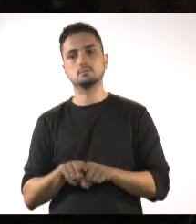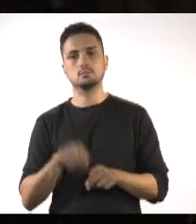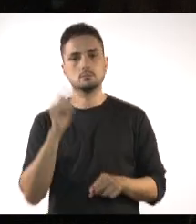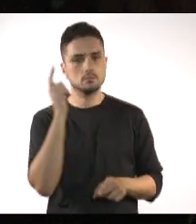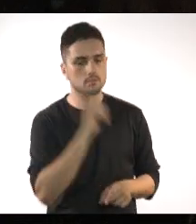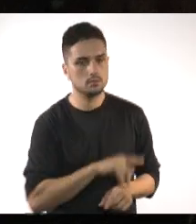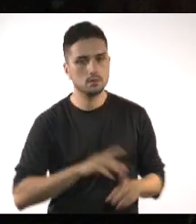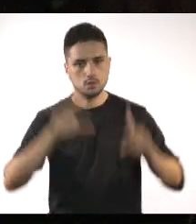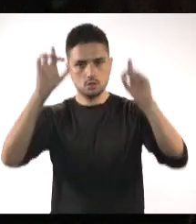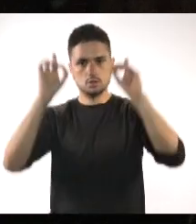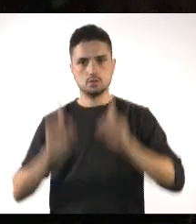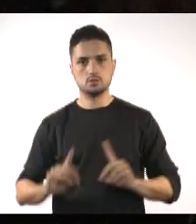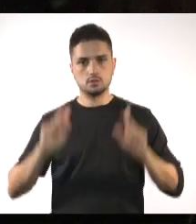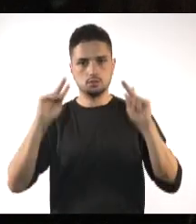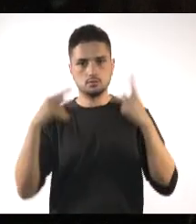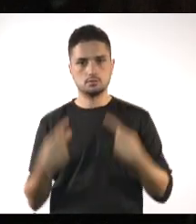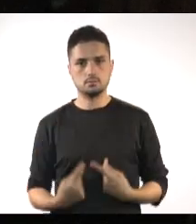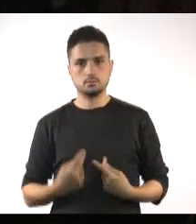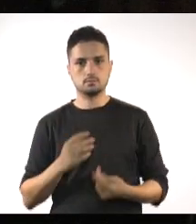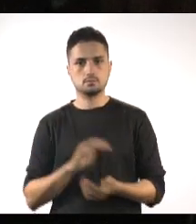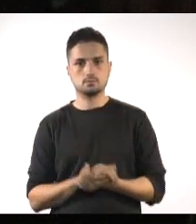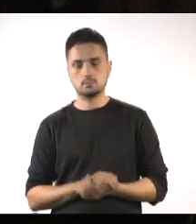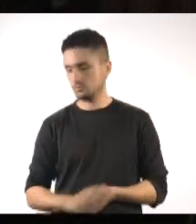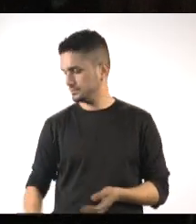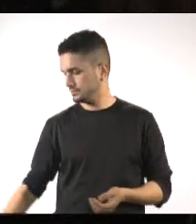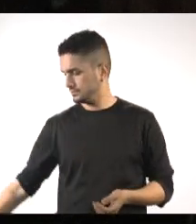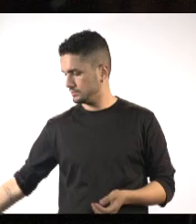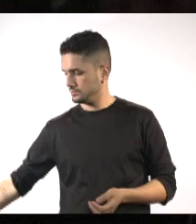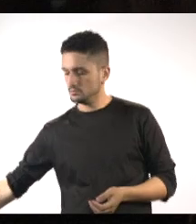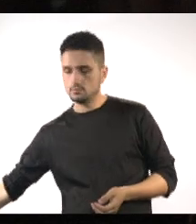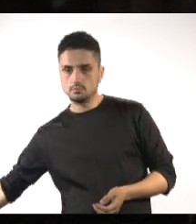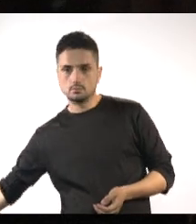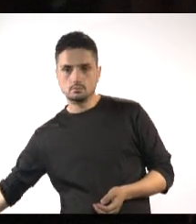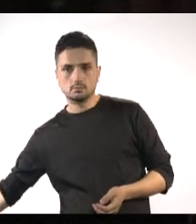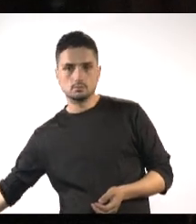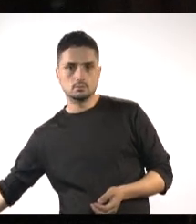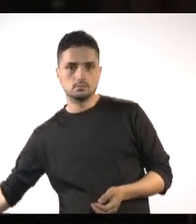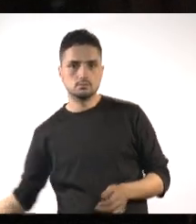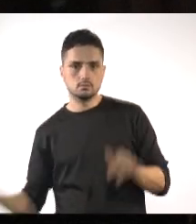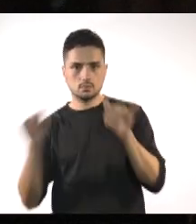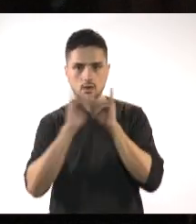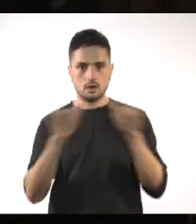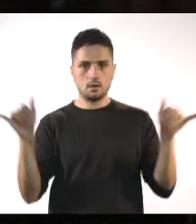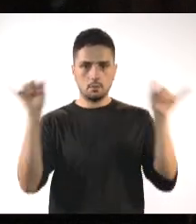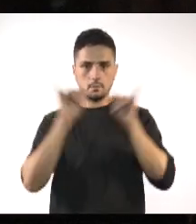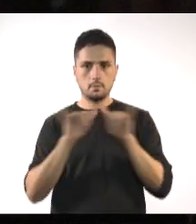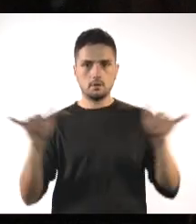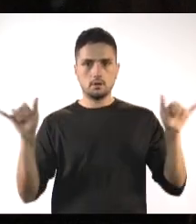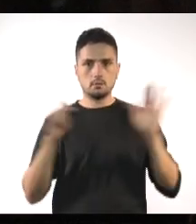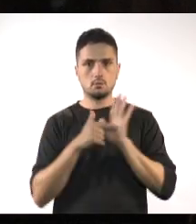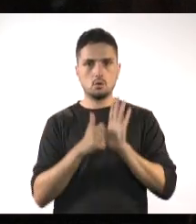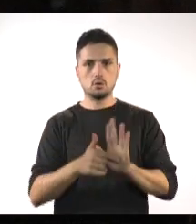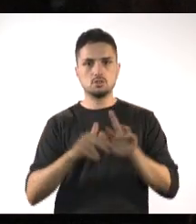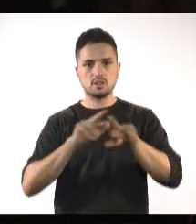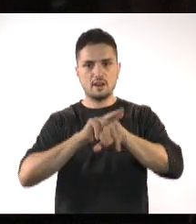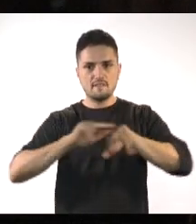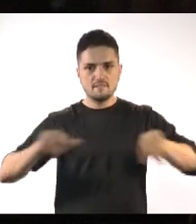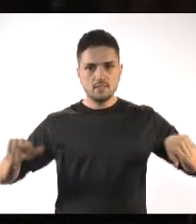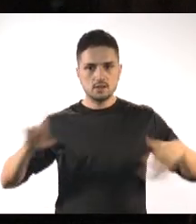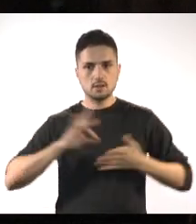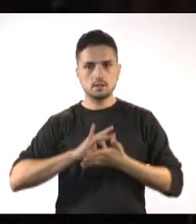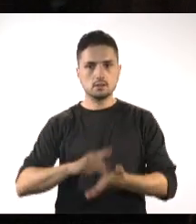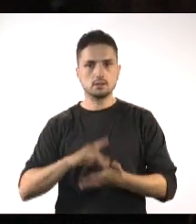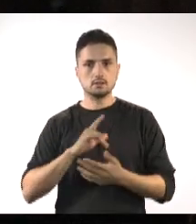a dignidade da vida humana. E aí a campanha ela traz várias realidades que ofendem, que